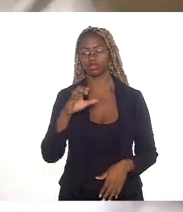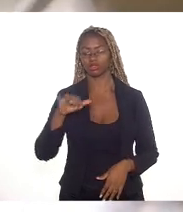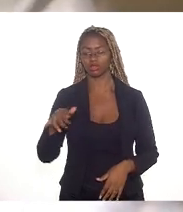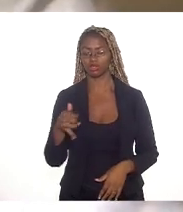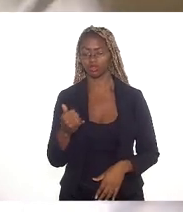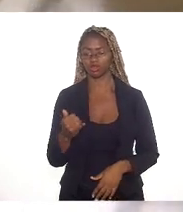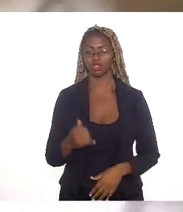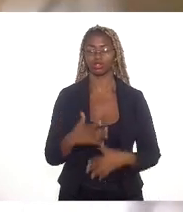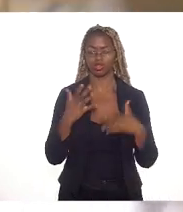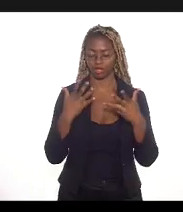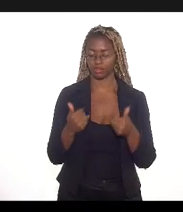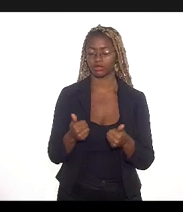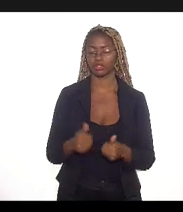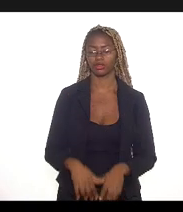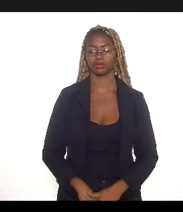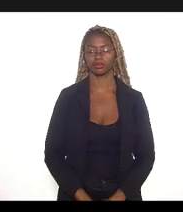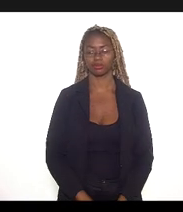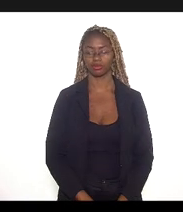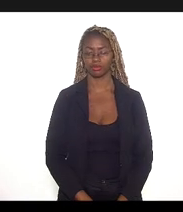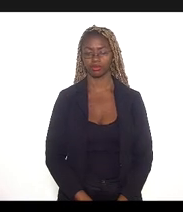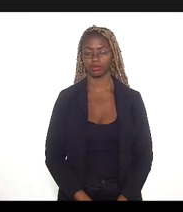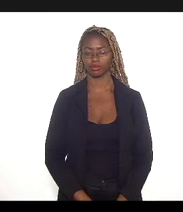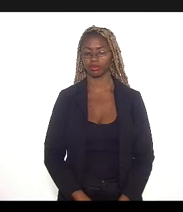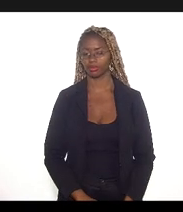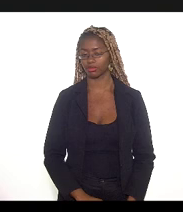CCJ, presidente.